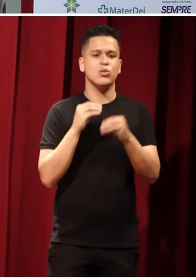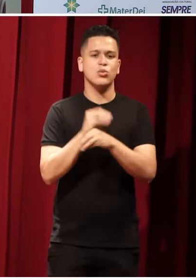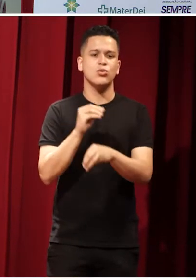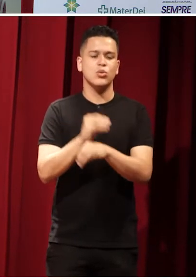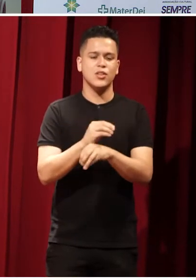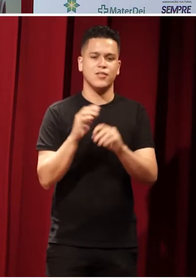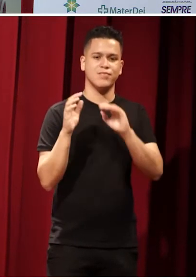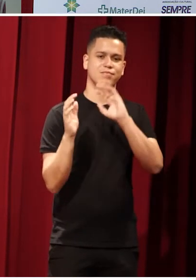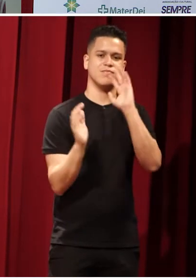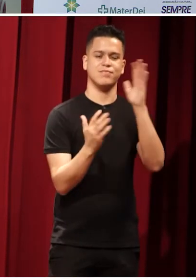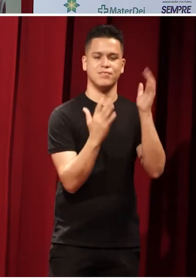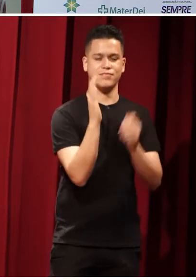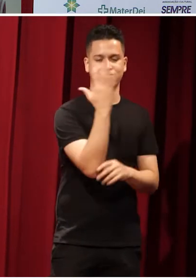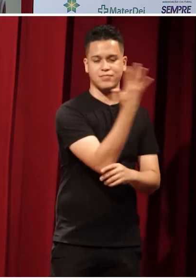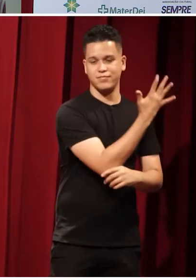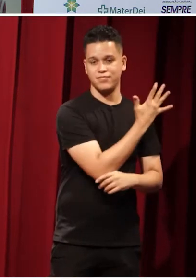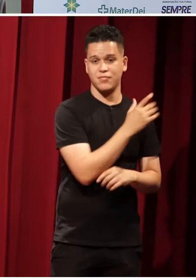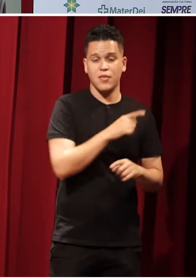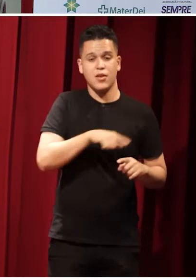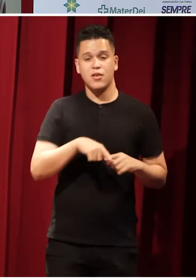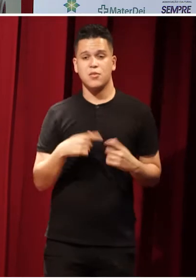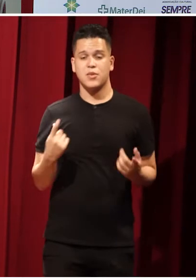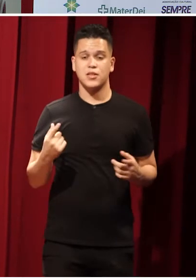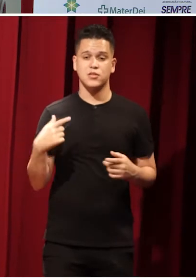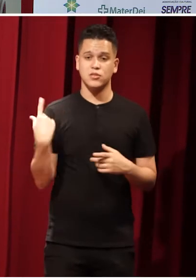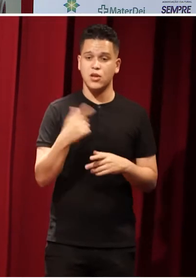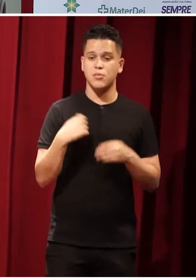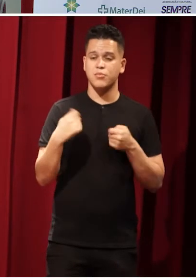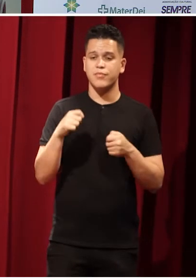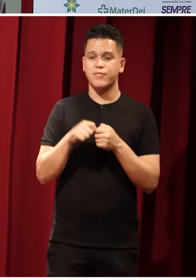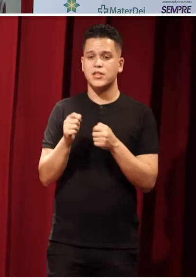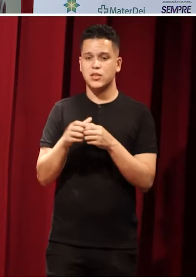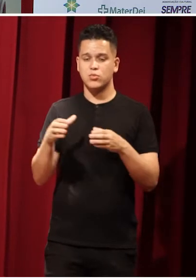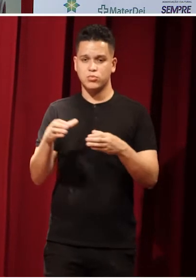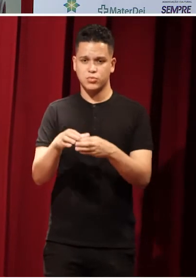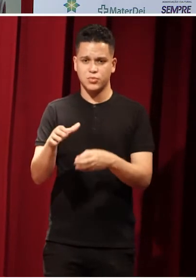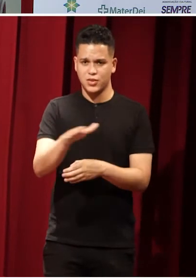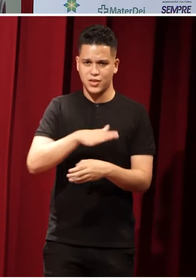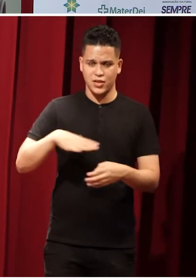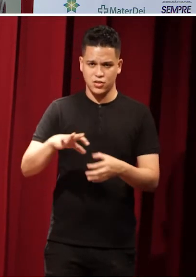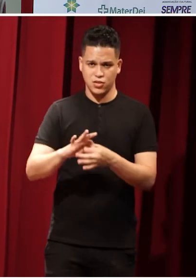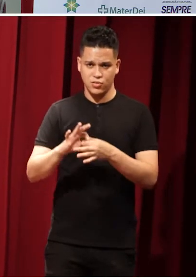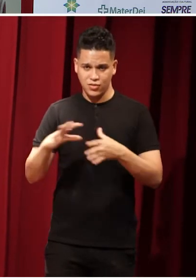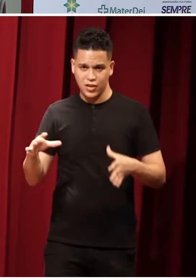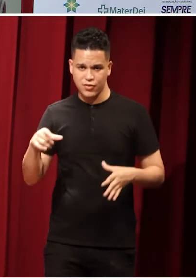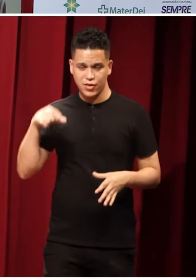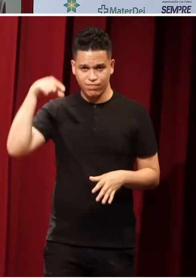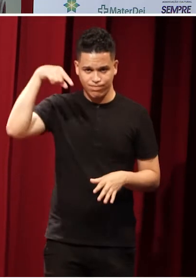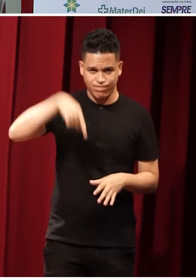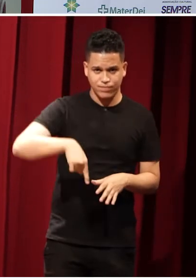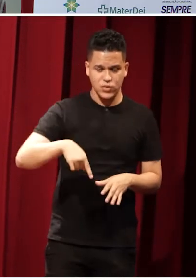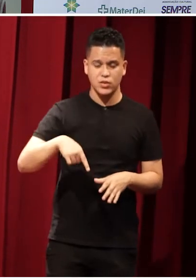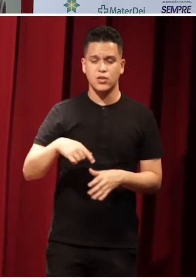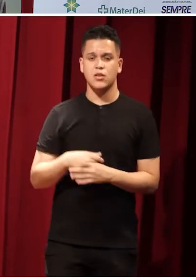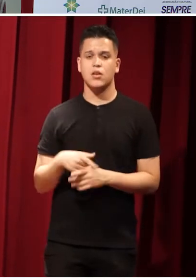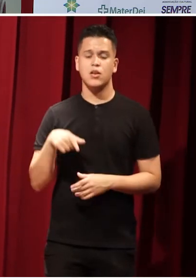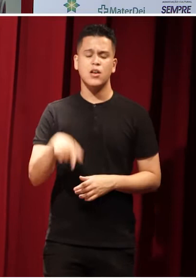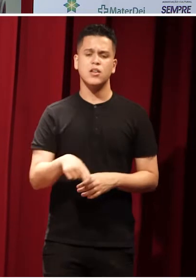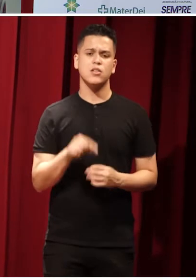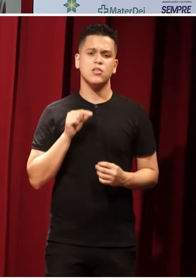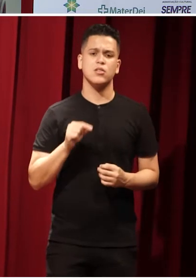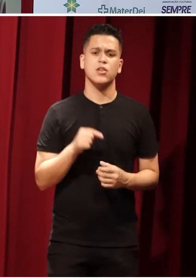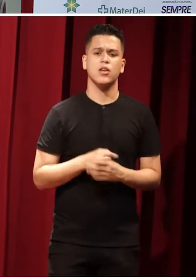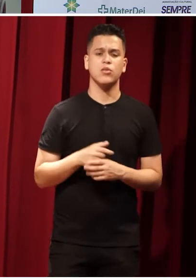de Manaus, mas de fazer uma Zona Franca cujo eixo central seja um